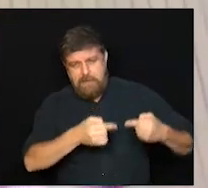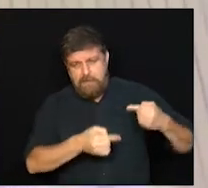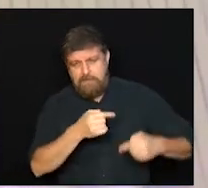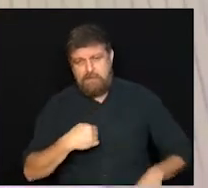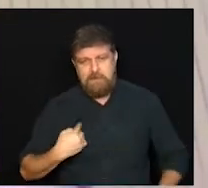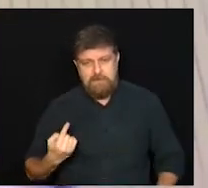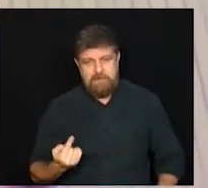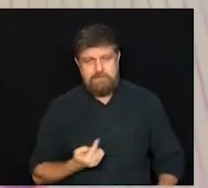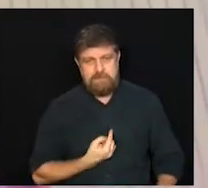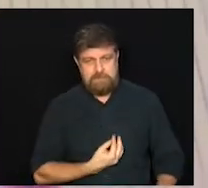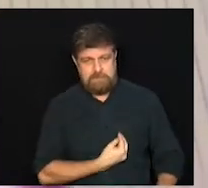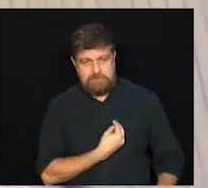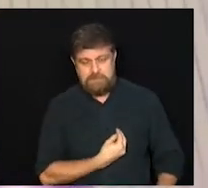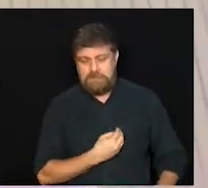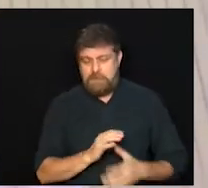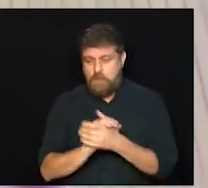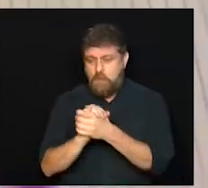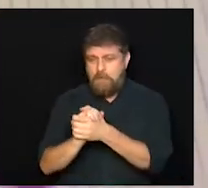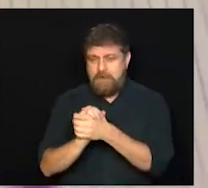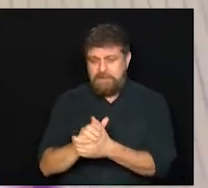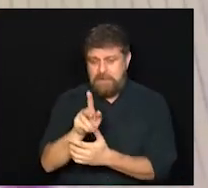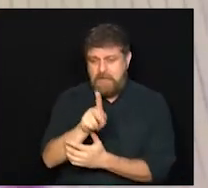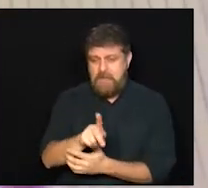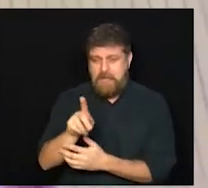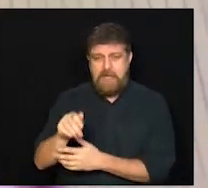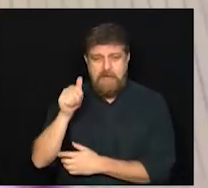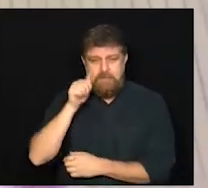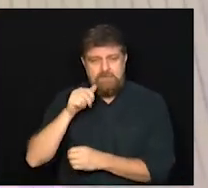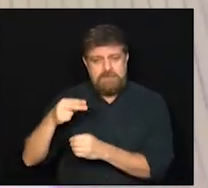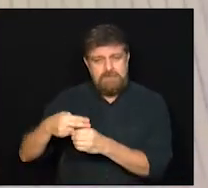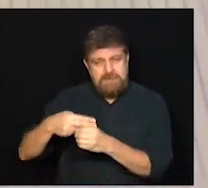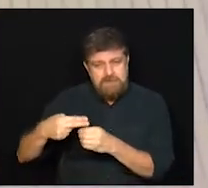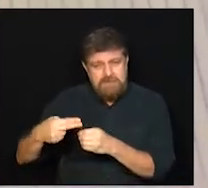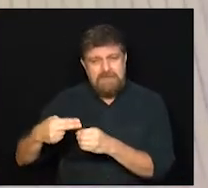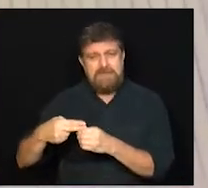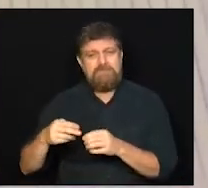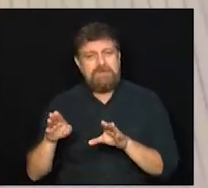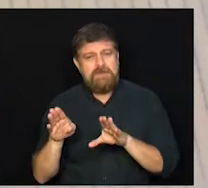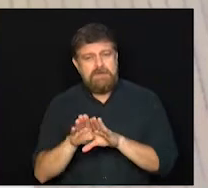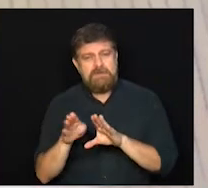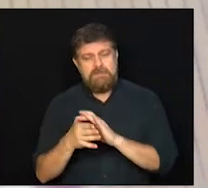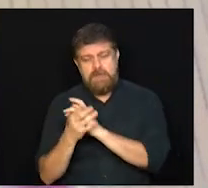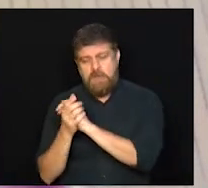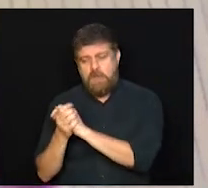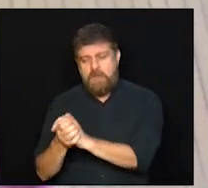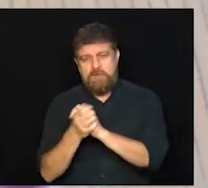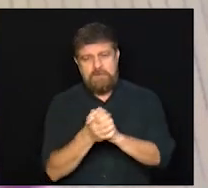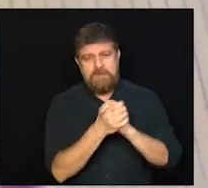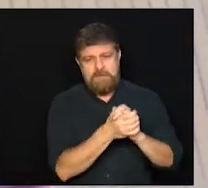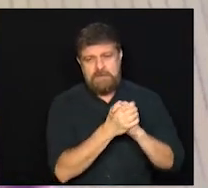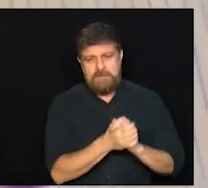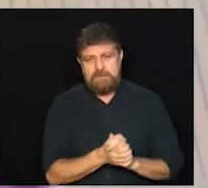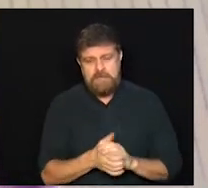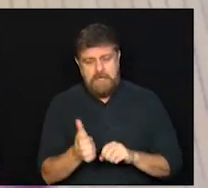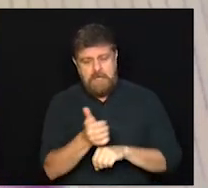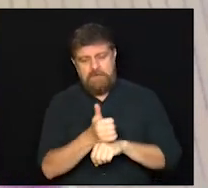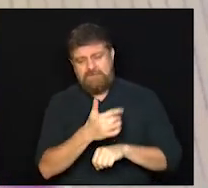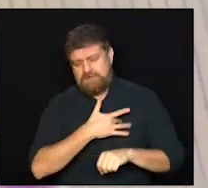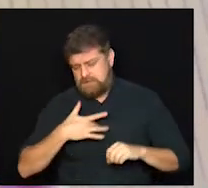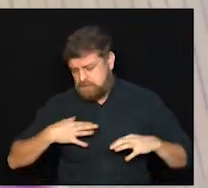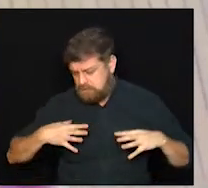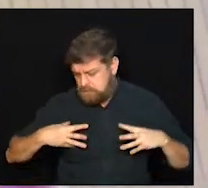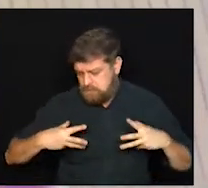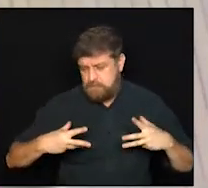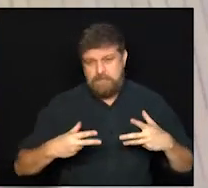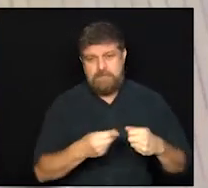intensamente, agradecer a professora Eliane e aproveitar também para analisar a todos os profissionais também da saúde, né? A dedicação